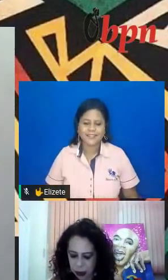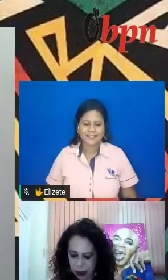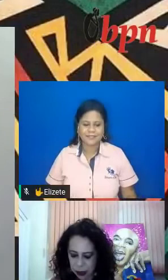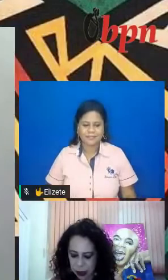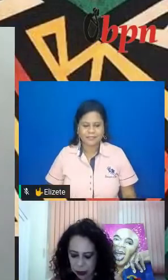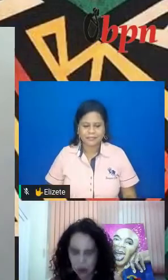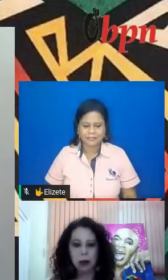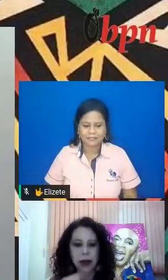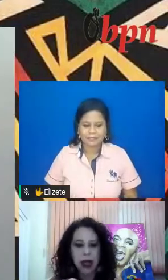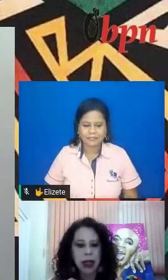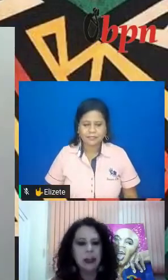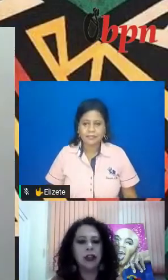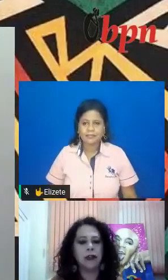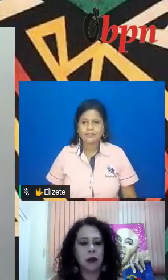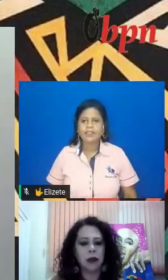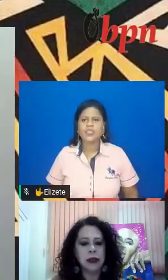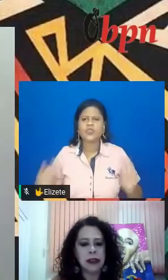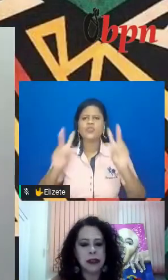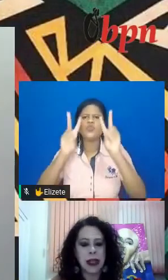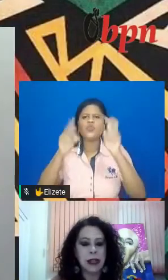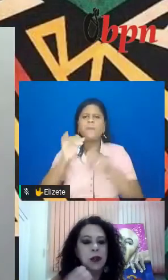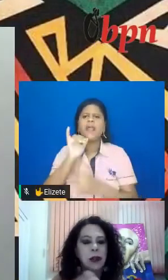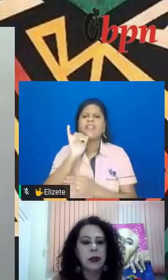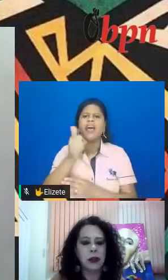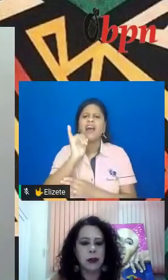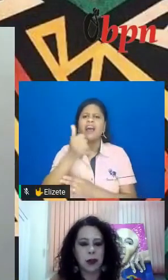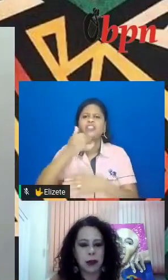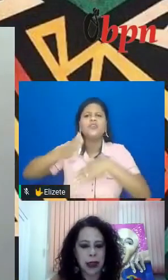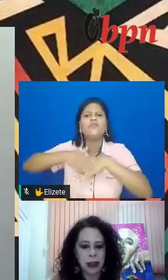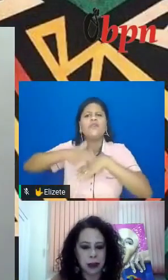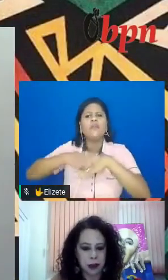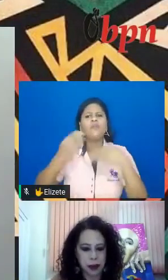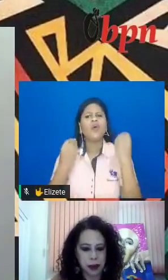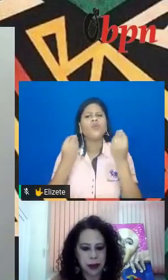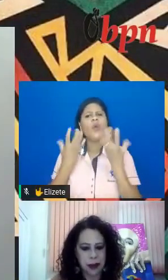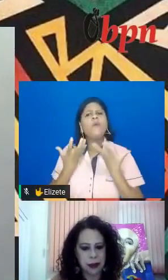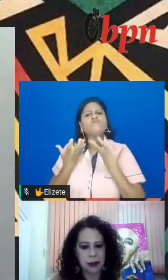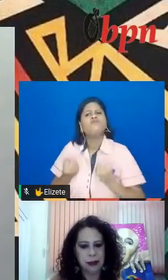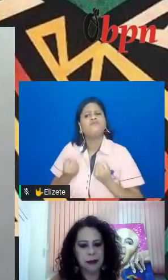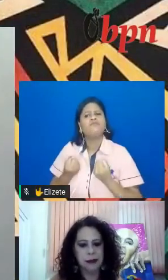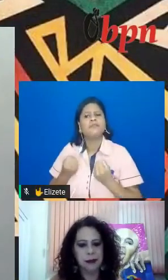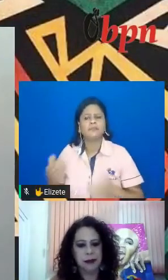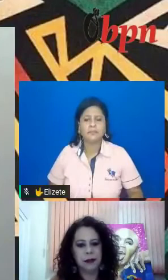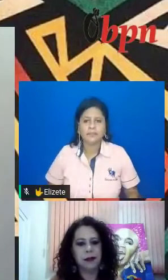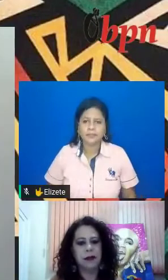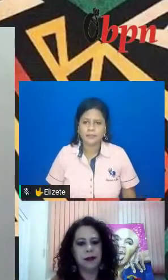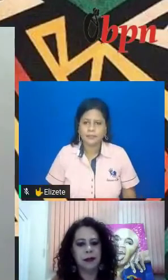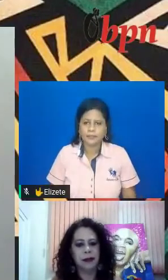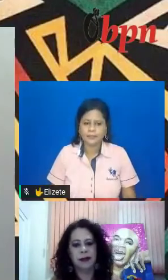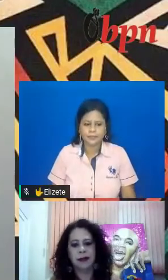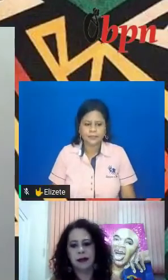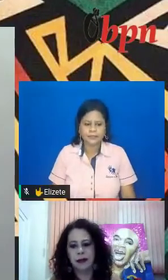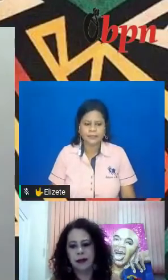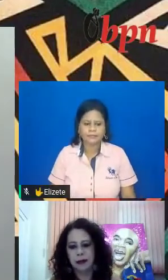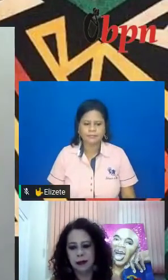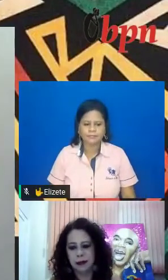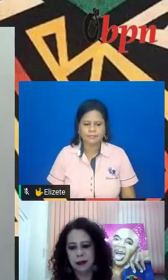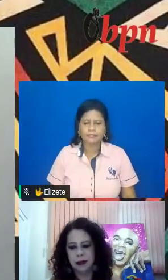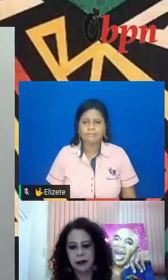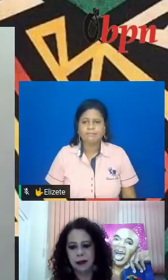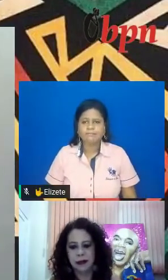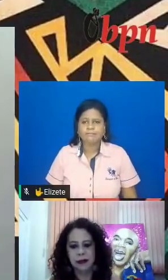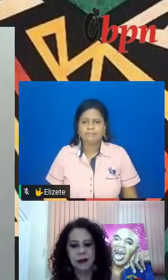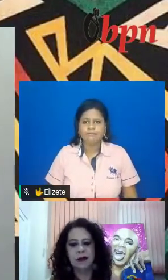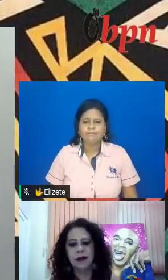Sobre a sua própria narrativa, como que você assumiu a sua própria narrativa? Olha, eu tenho